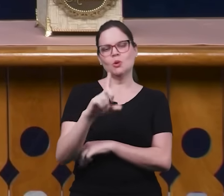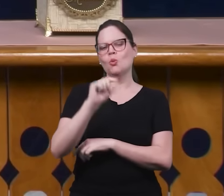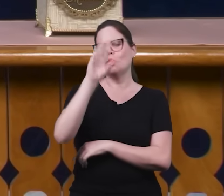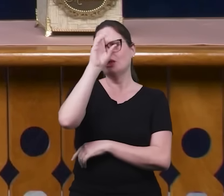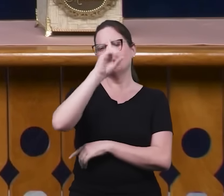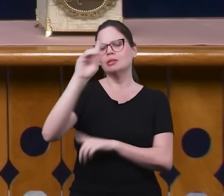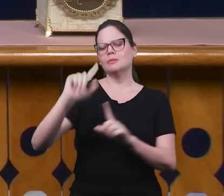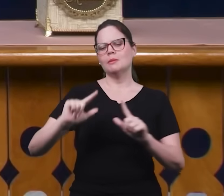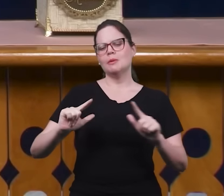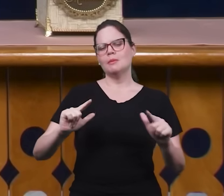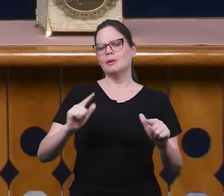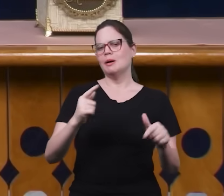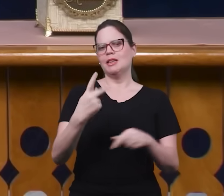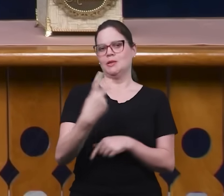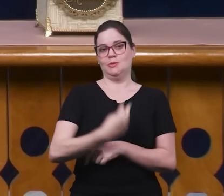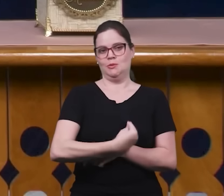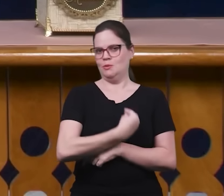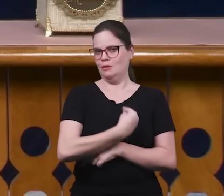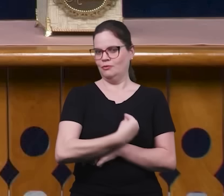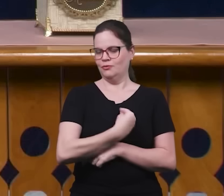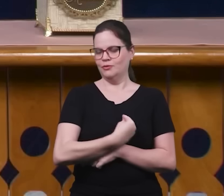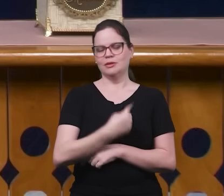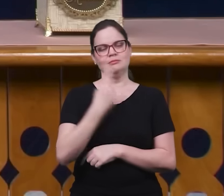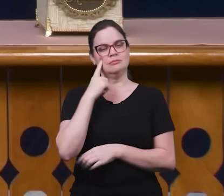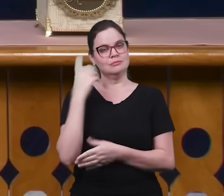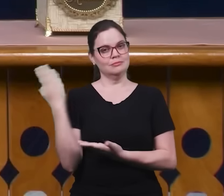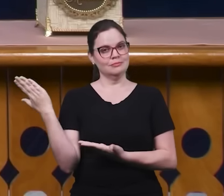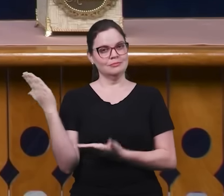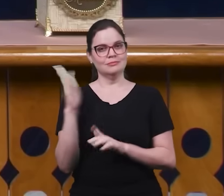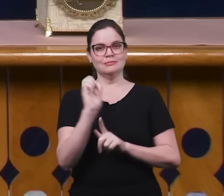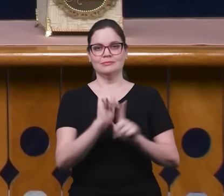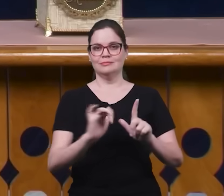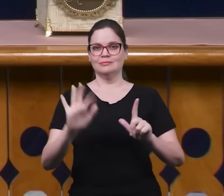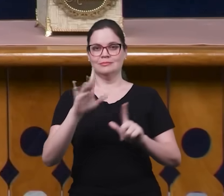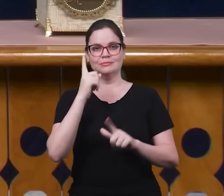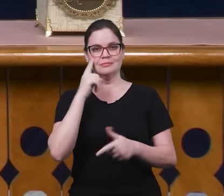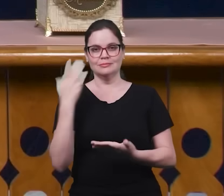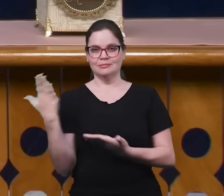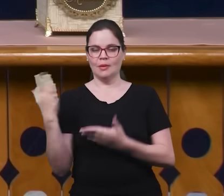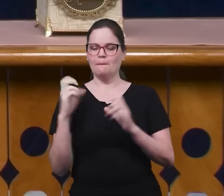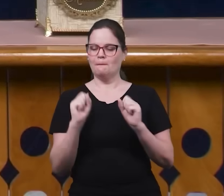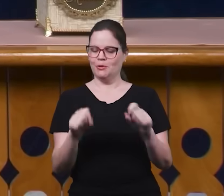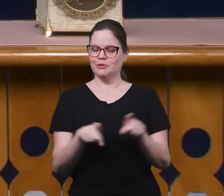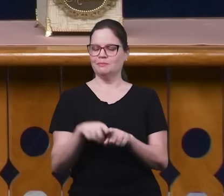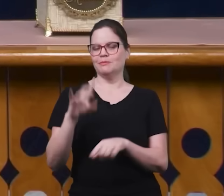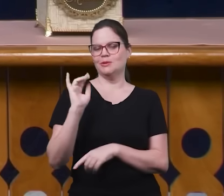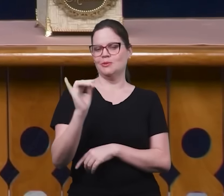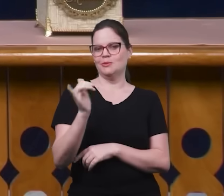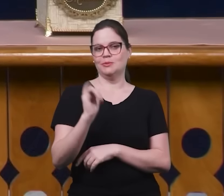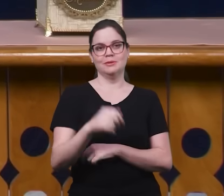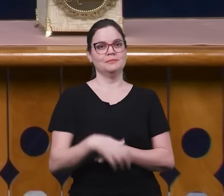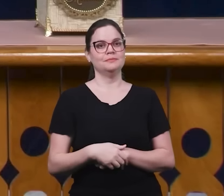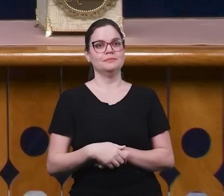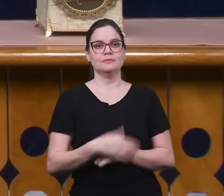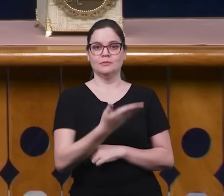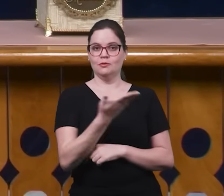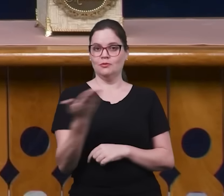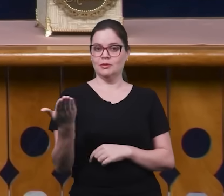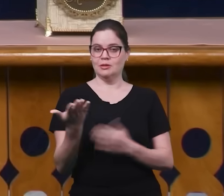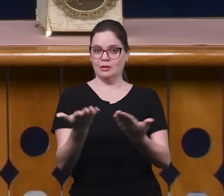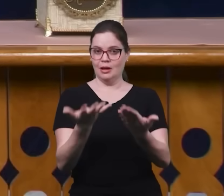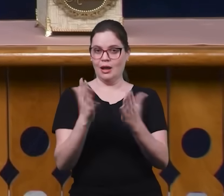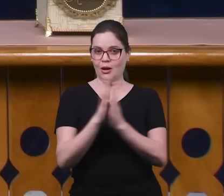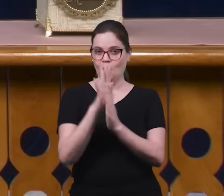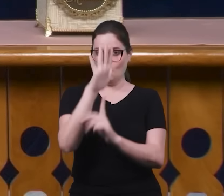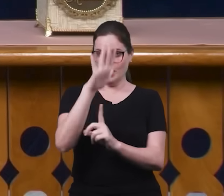Deus tem feito na sua vida, também neste outro QR Code você poderá contar a sua experiência. E aqueles que desejam